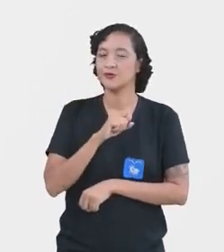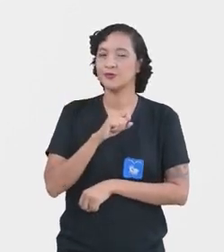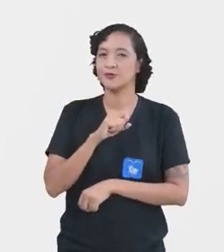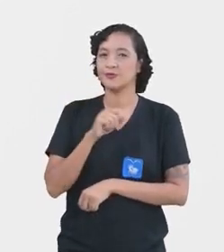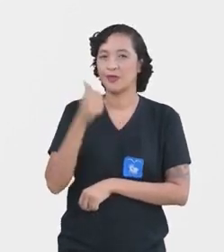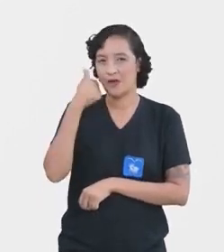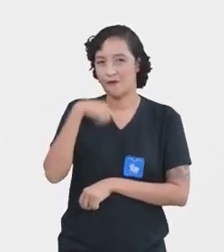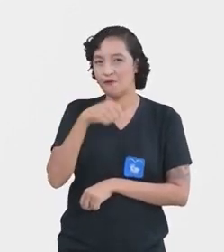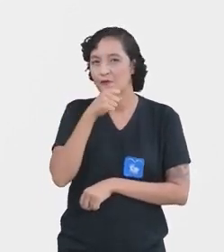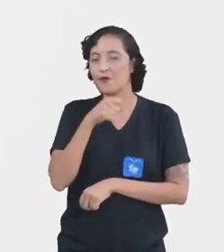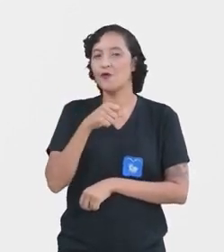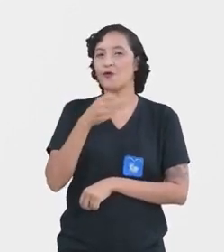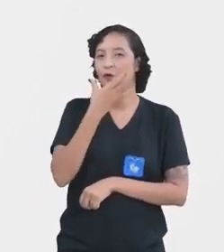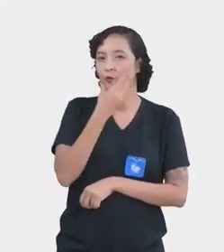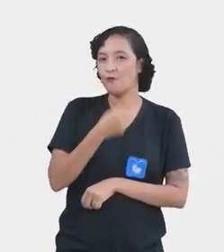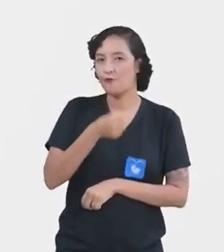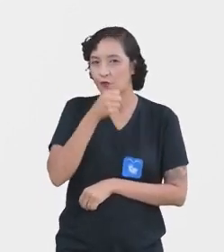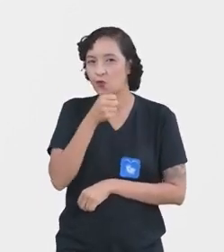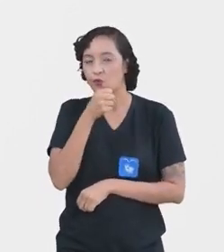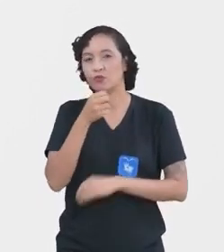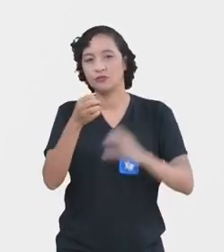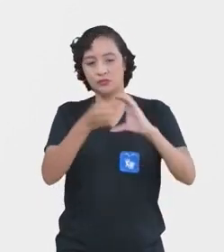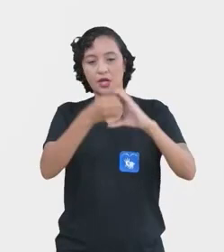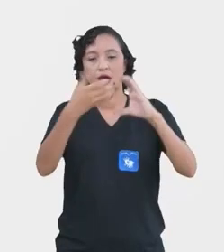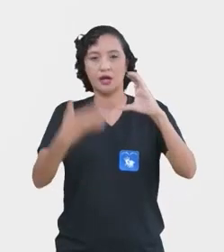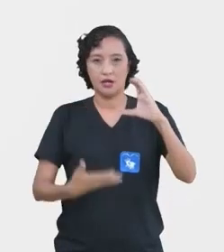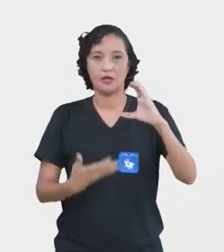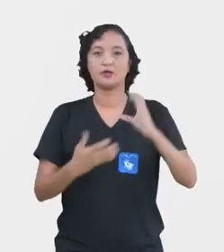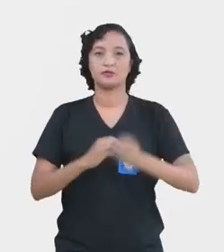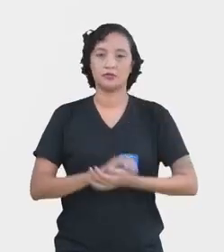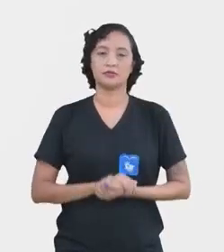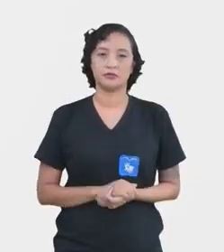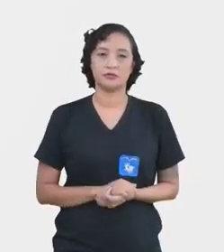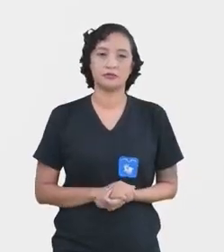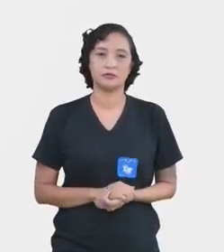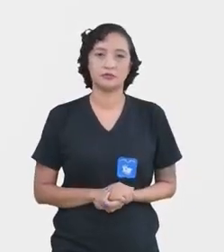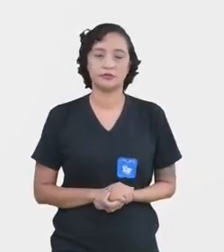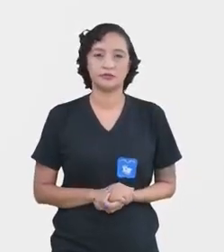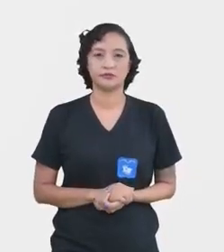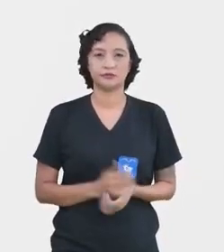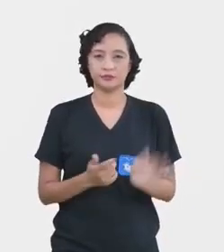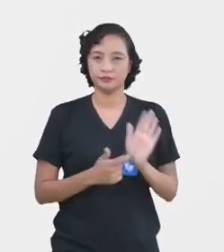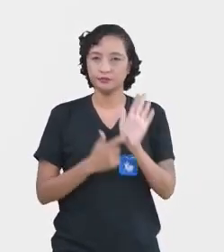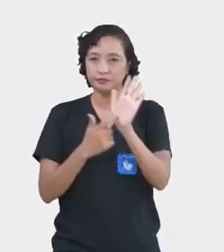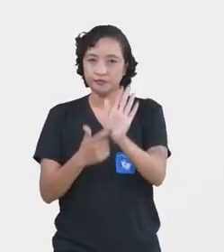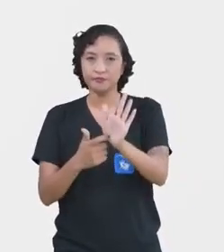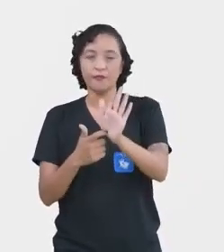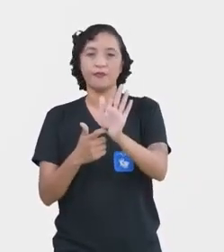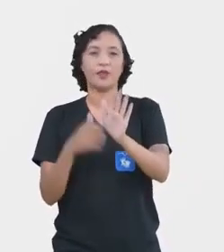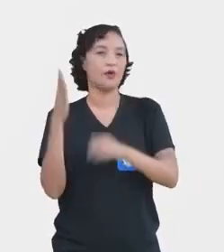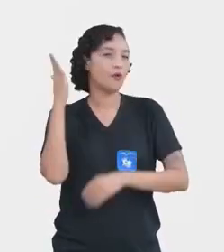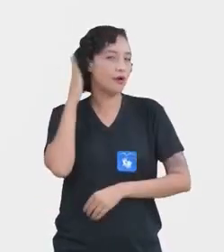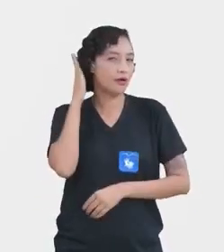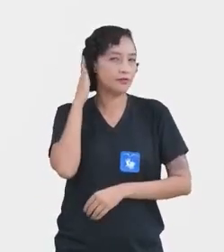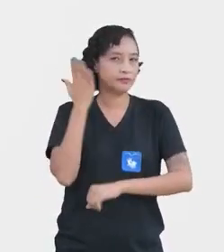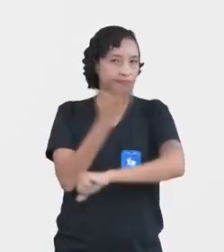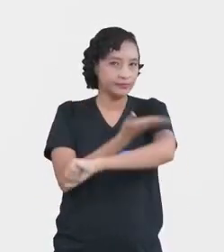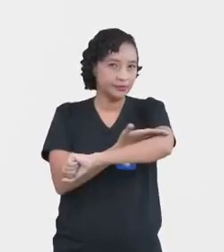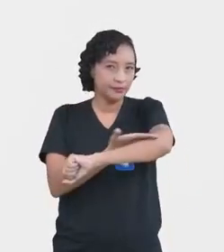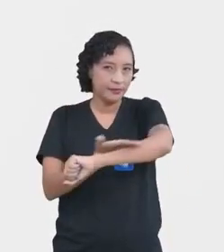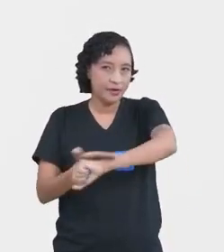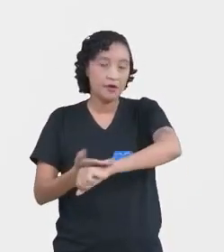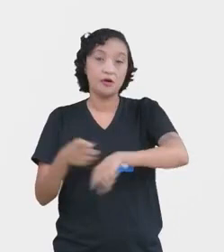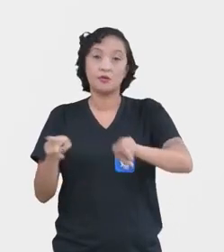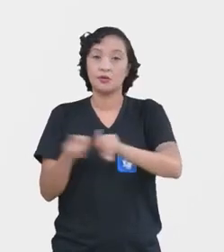Essas características que aqui eu descrevo. Começa a aparecer os cabelos esbranquiçados e a pele ela fica